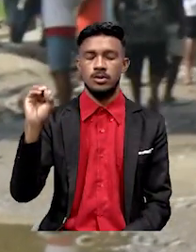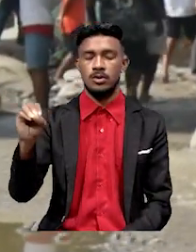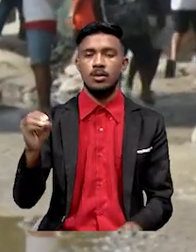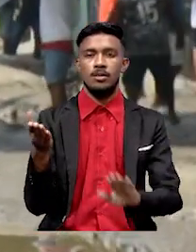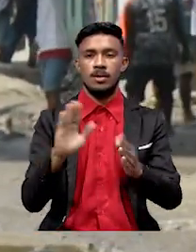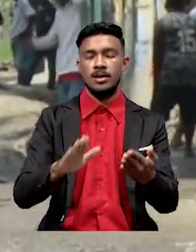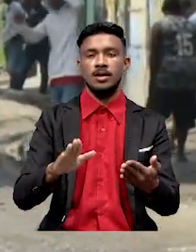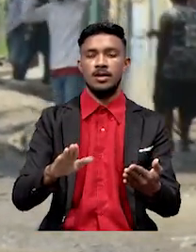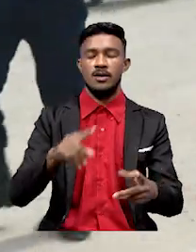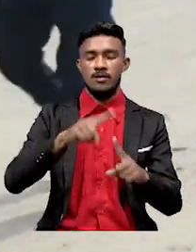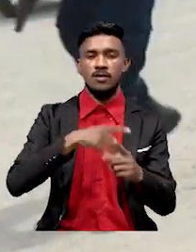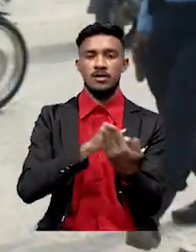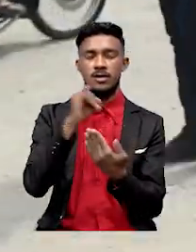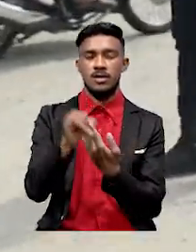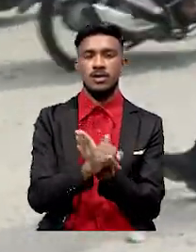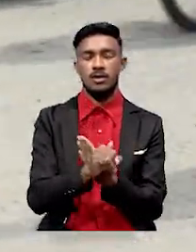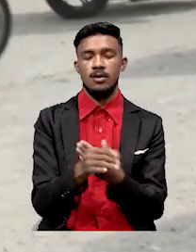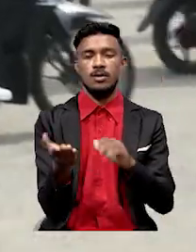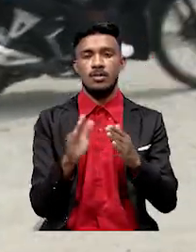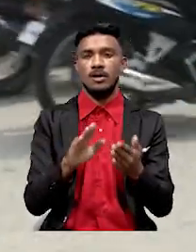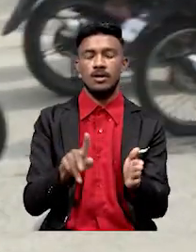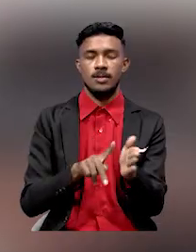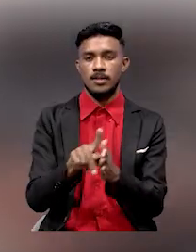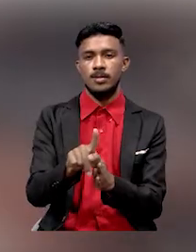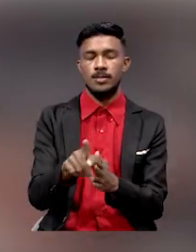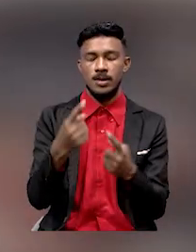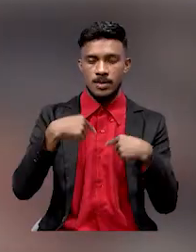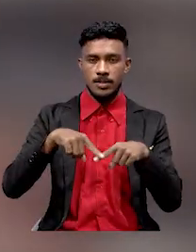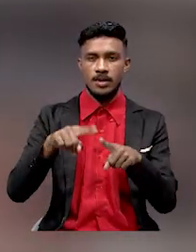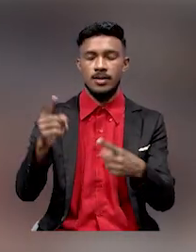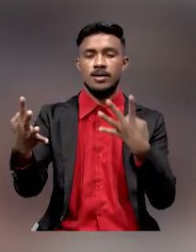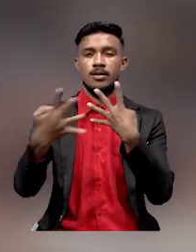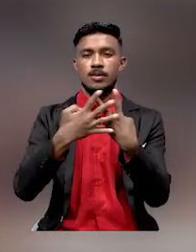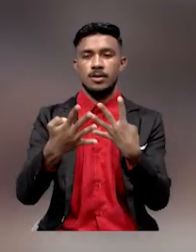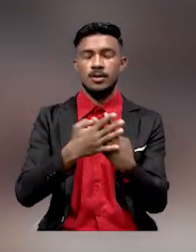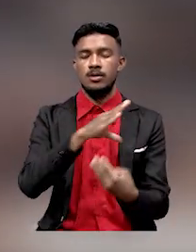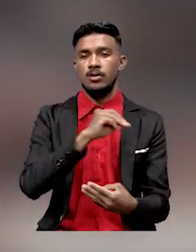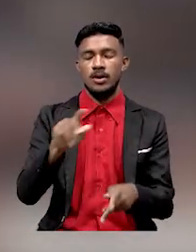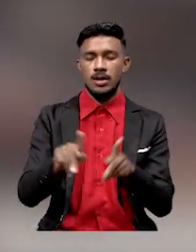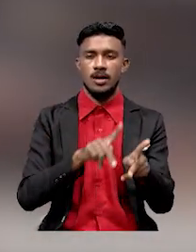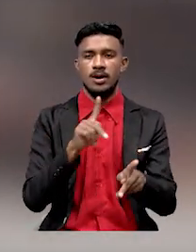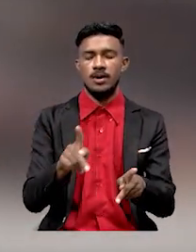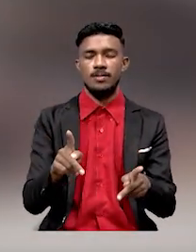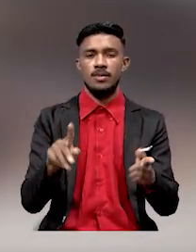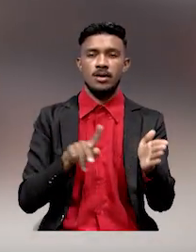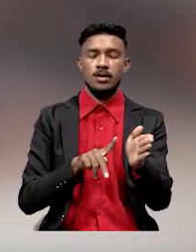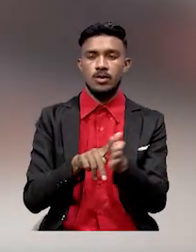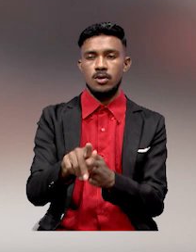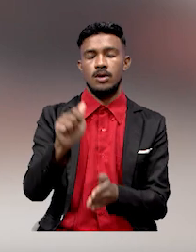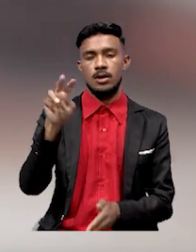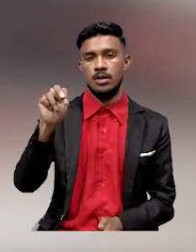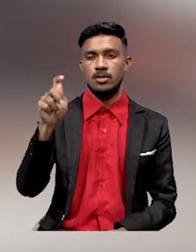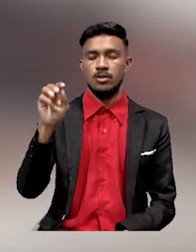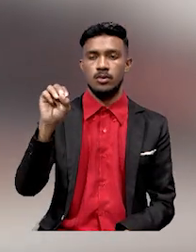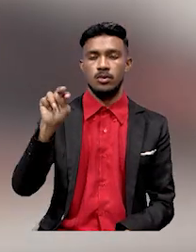no suspeito JB cumpriona prisão preventiva no caso oho Antonio de Jesus husi ema desconhecido acontece iha aldea Saungje Delta